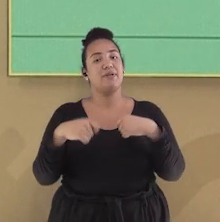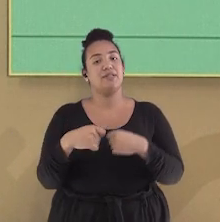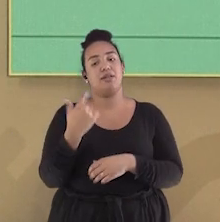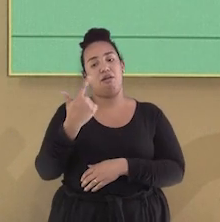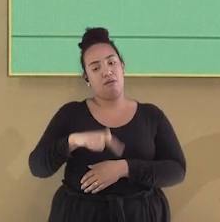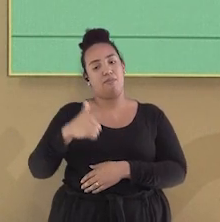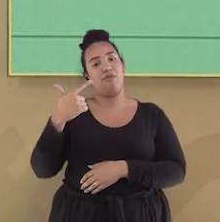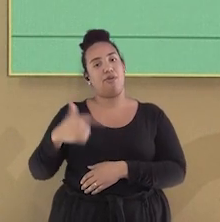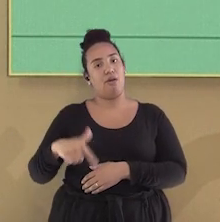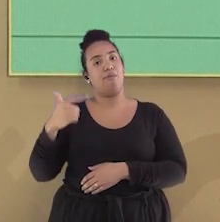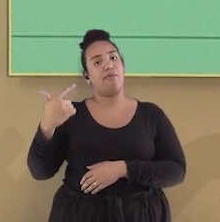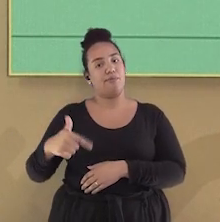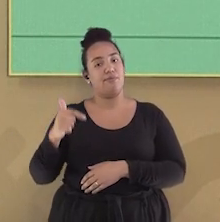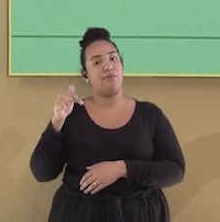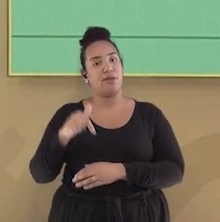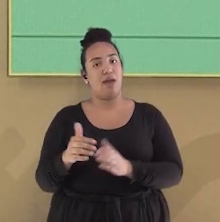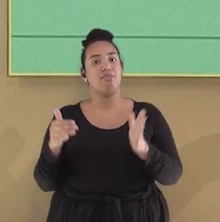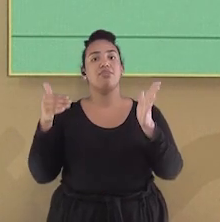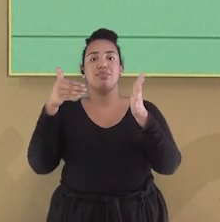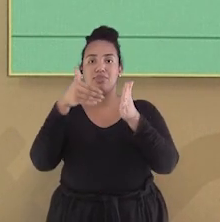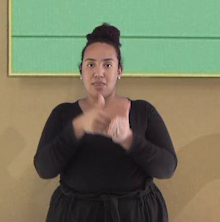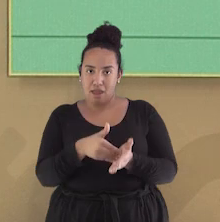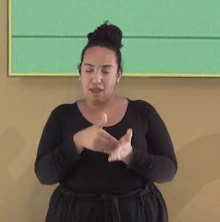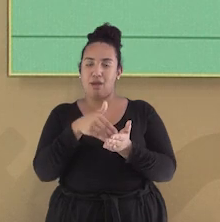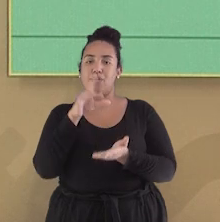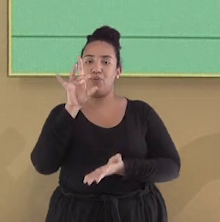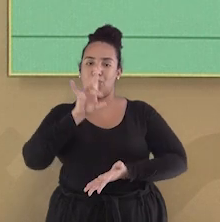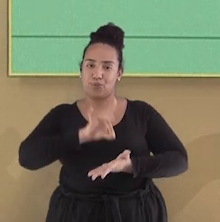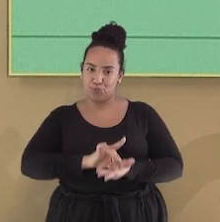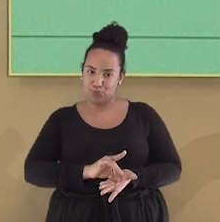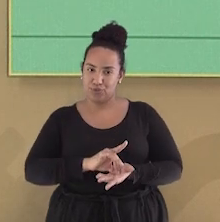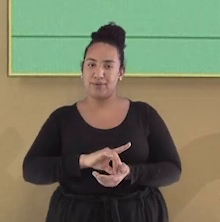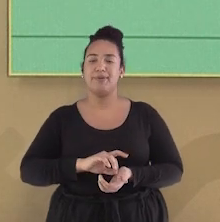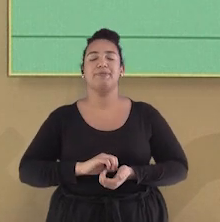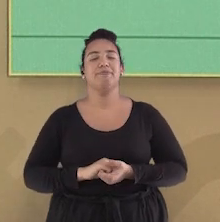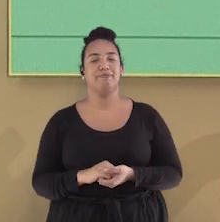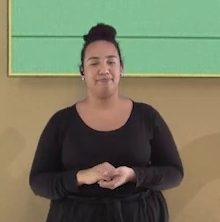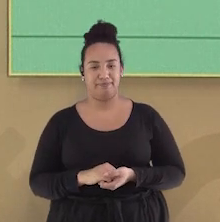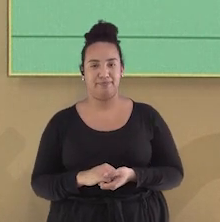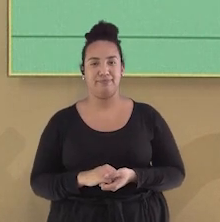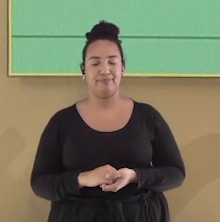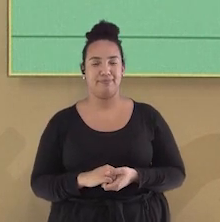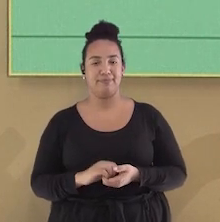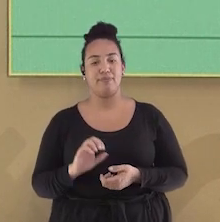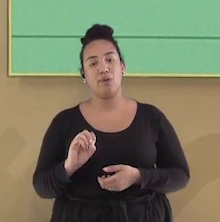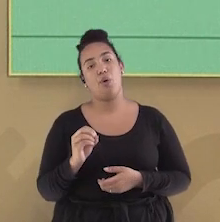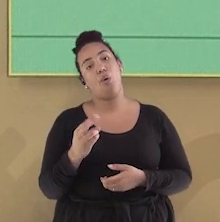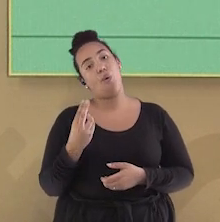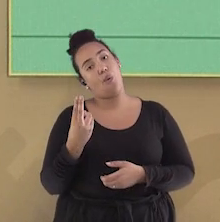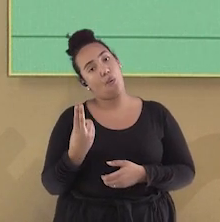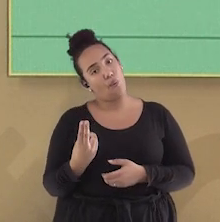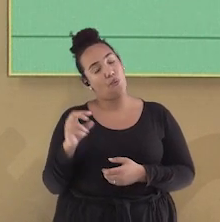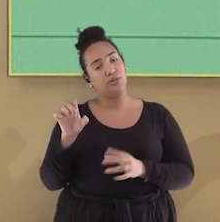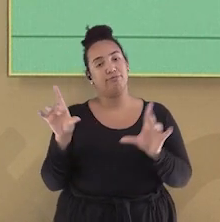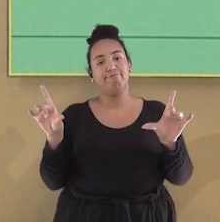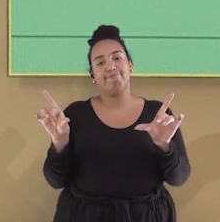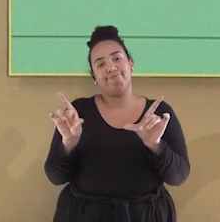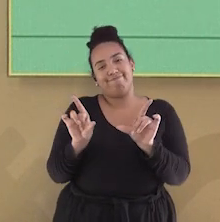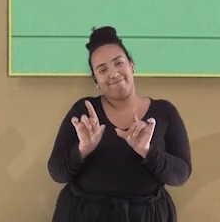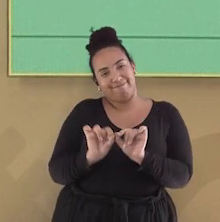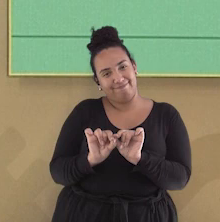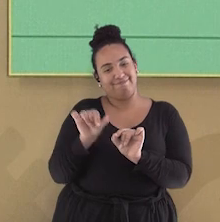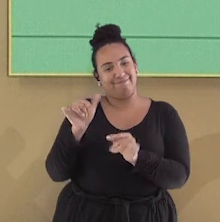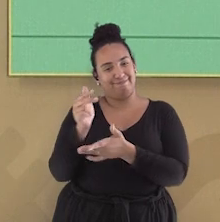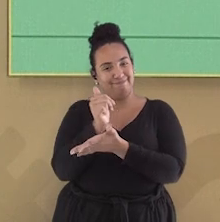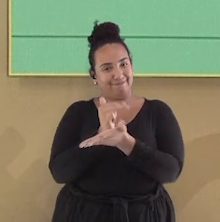que ele precisaria ser aumentado para sabermos a medida real. Ou mesmo o tanto que ele foi reduzido